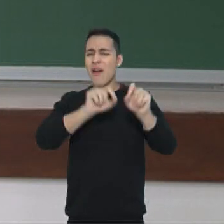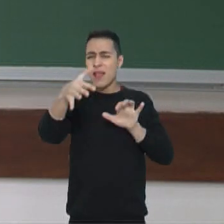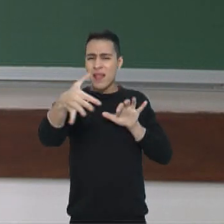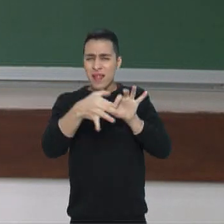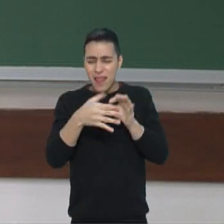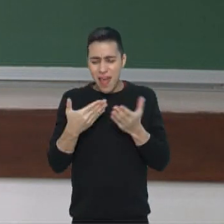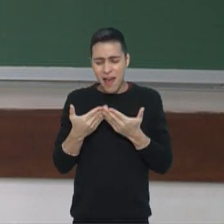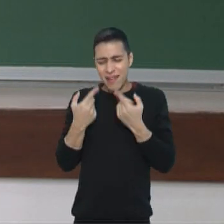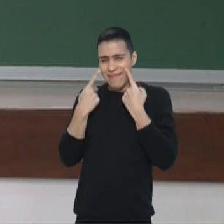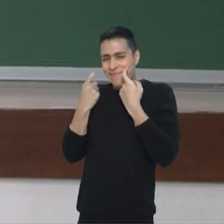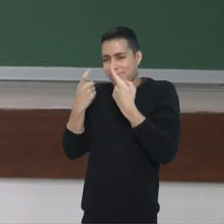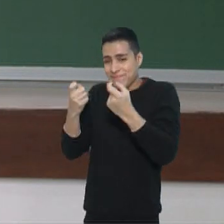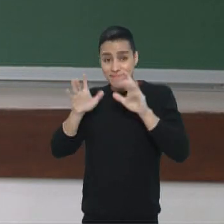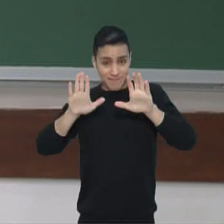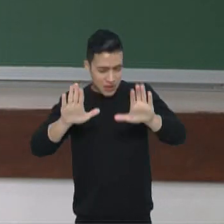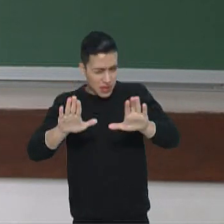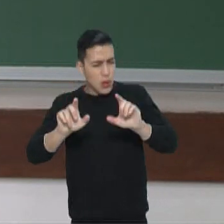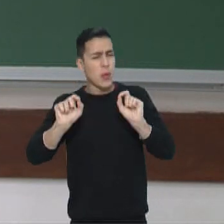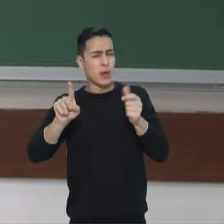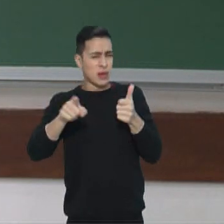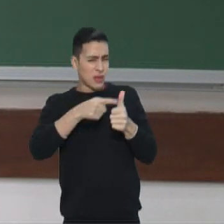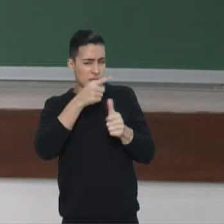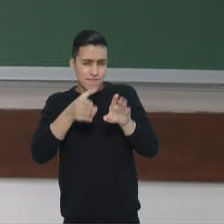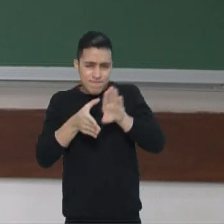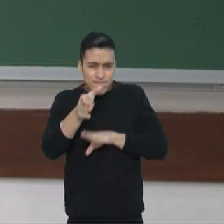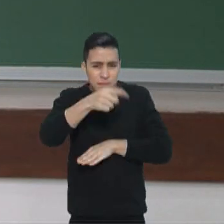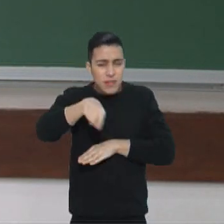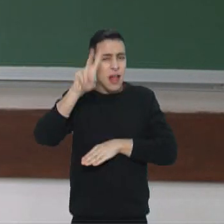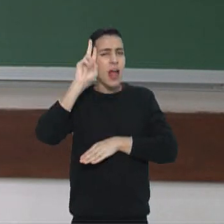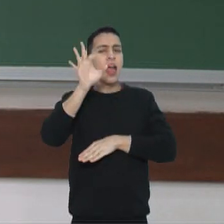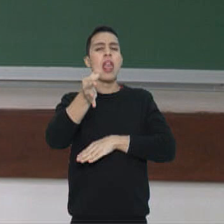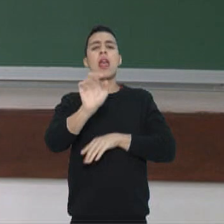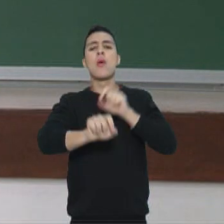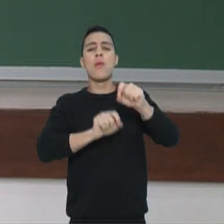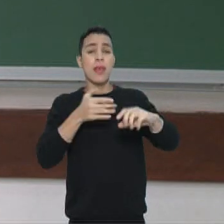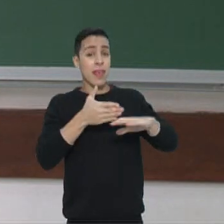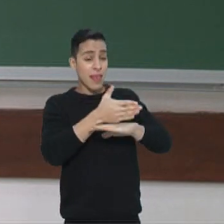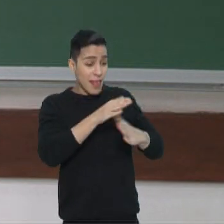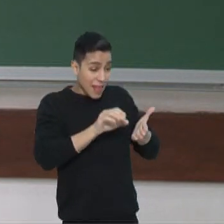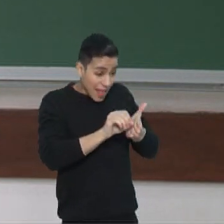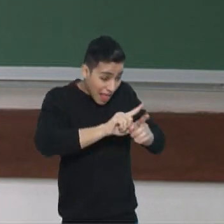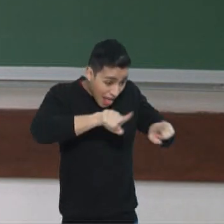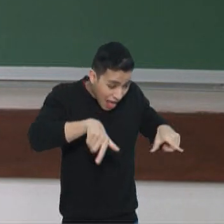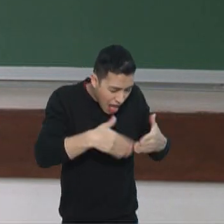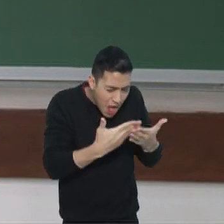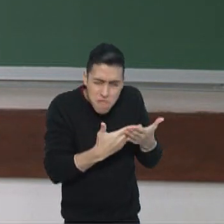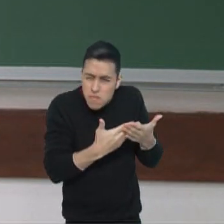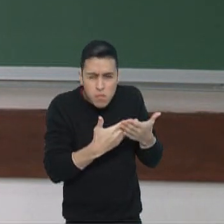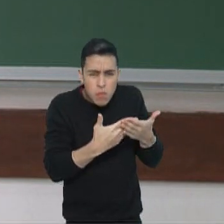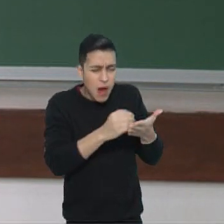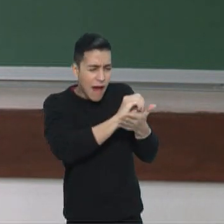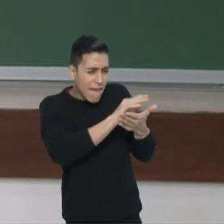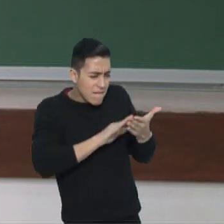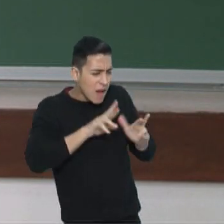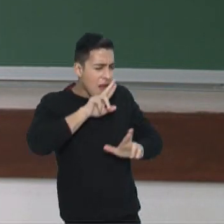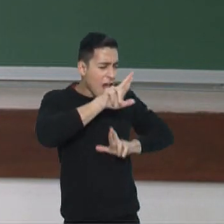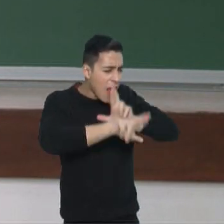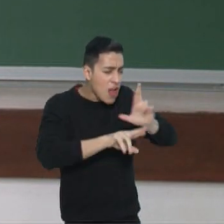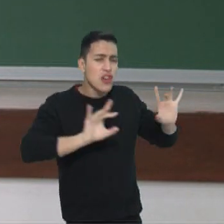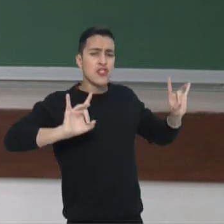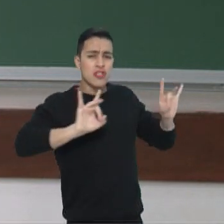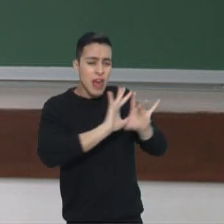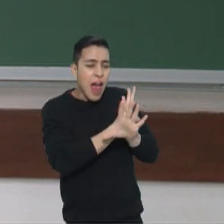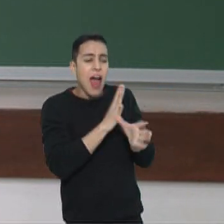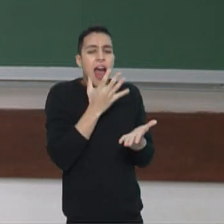aula bem interessante. Mas antes eu gostaria de lembrá-los que vocês devem acessar o Classroom, realizar a atividade que está lá